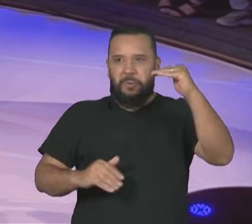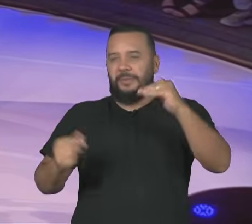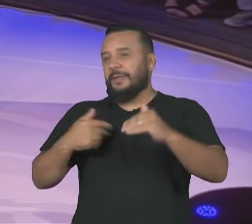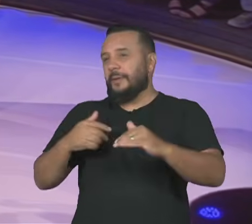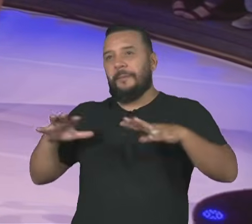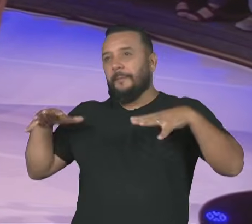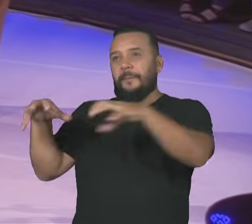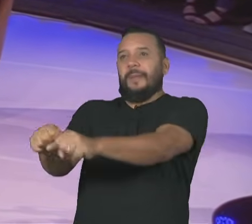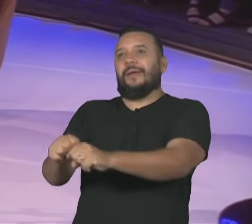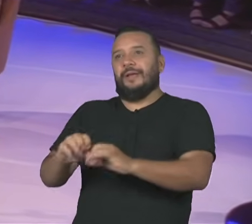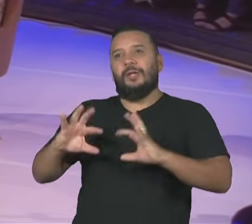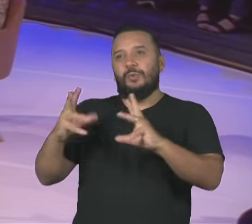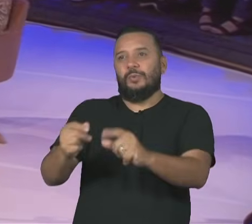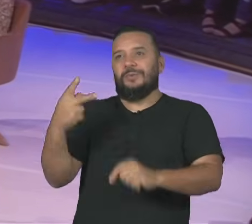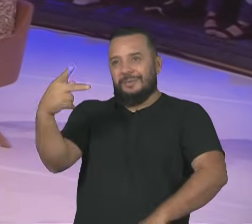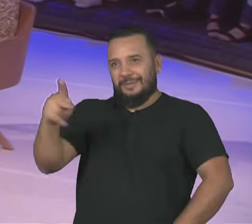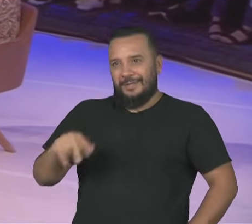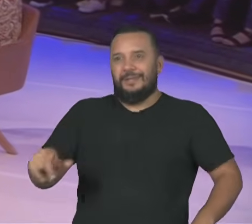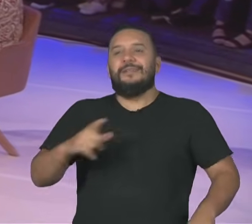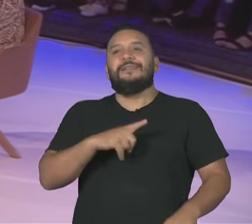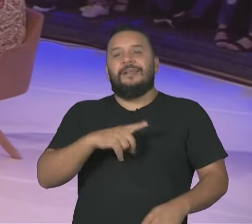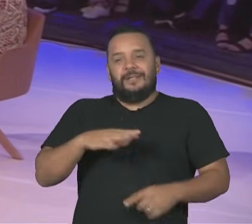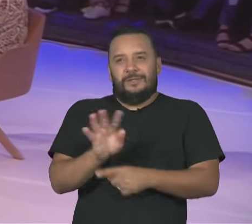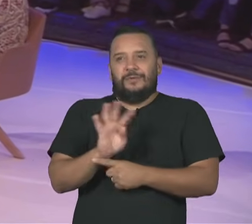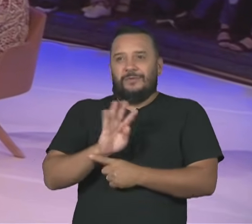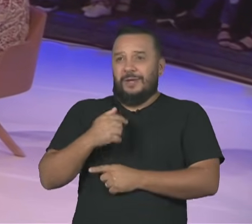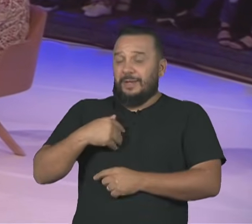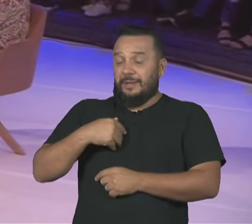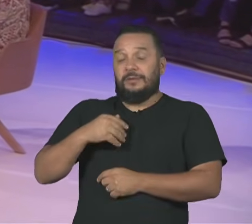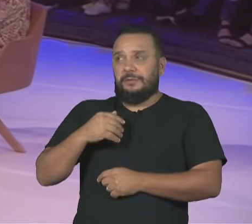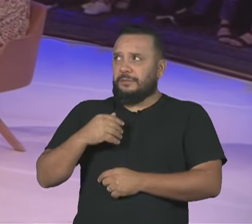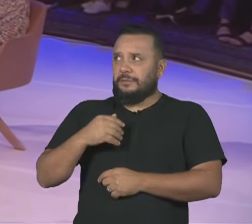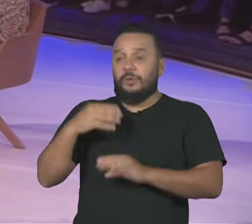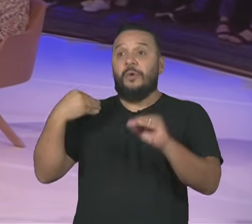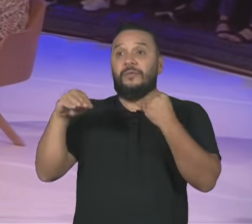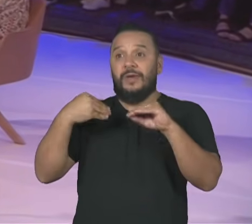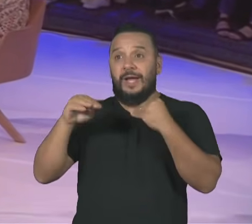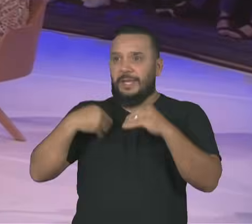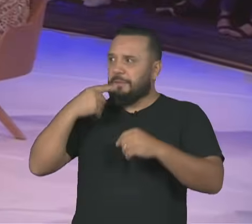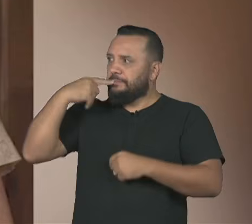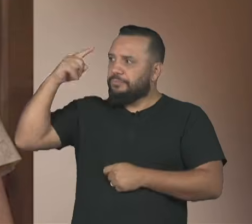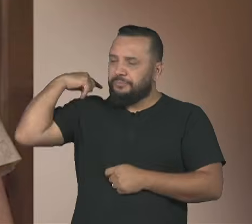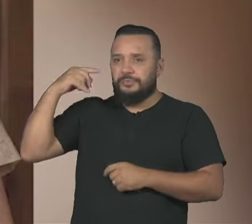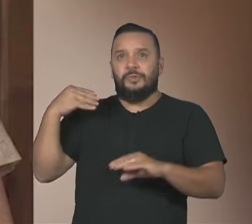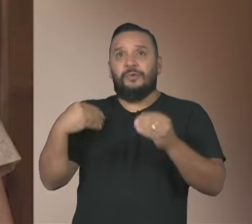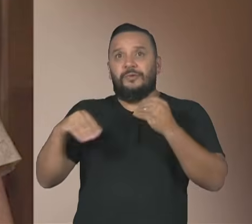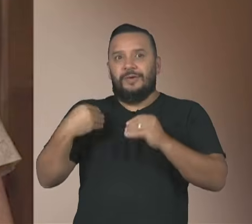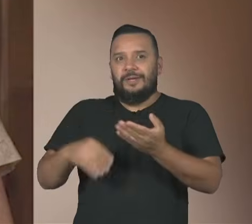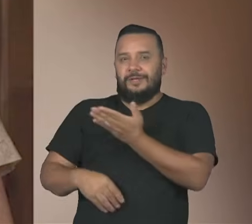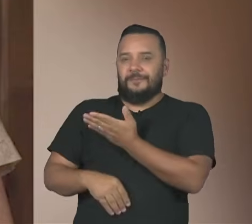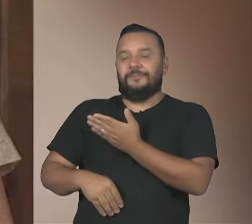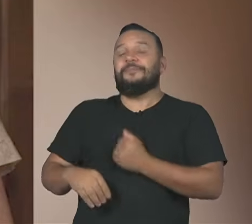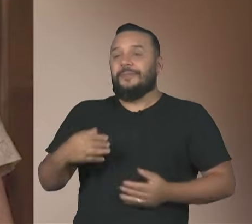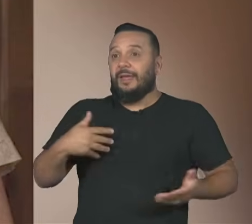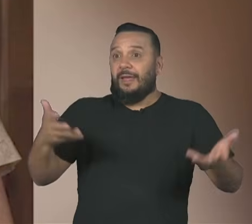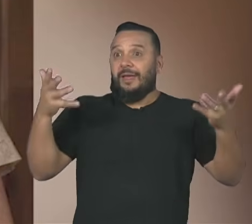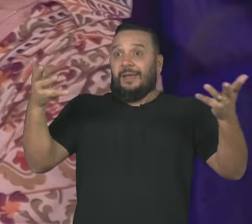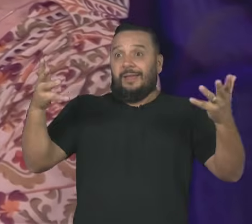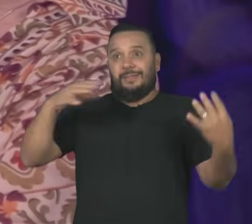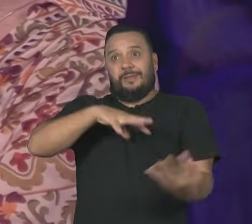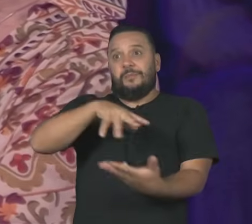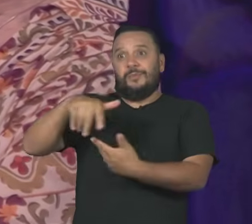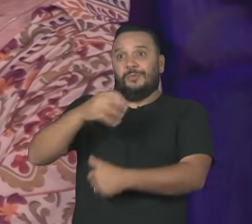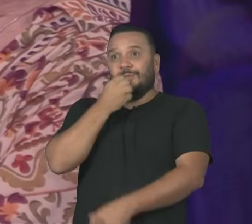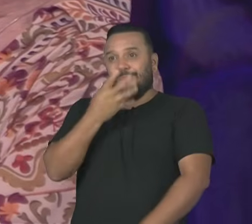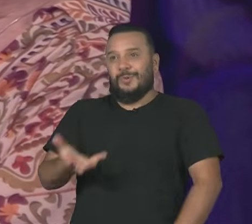dele. Fiz uma novela recentemente, que eu não me lembro o nome. Eta Mundo Bom, eu fiz. Mas